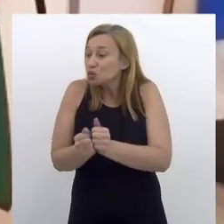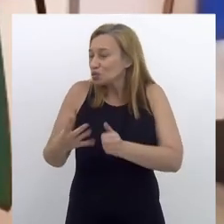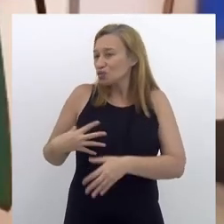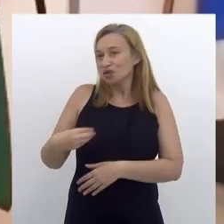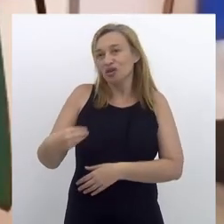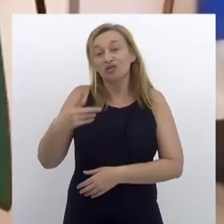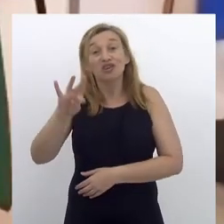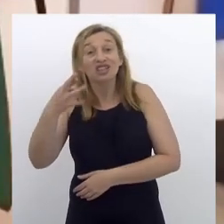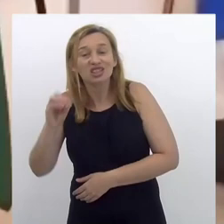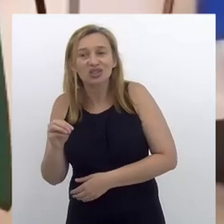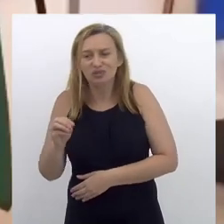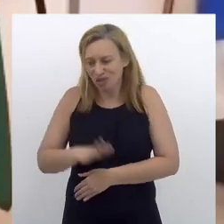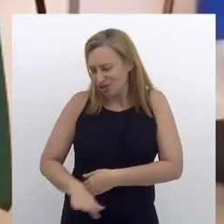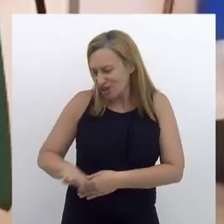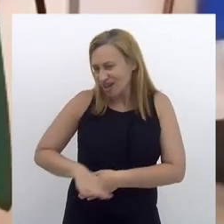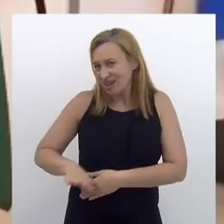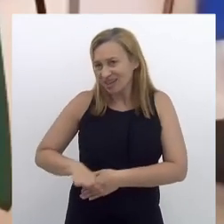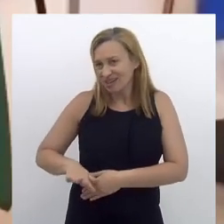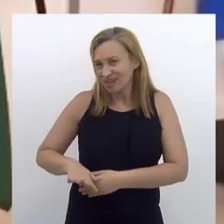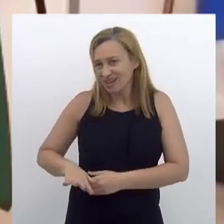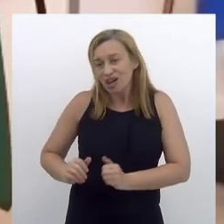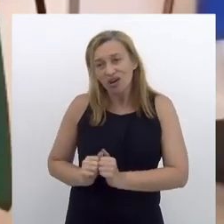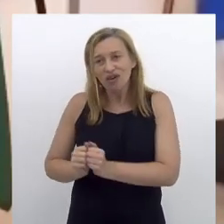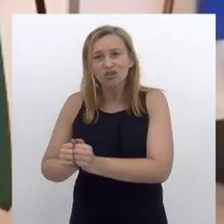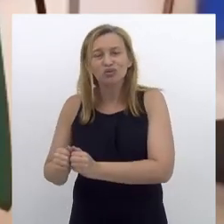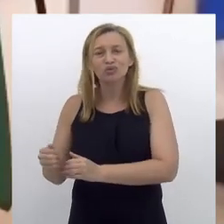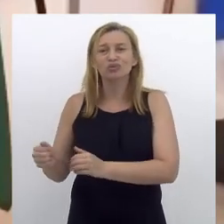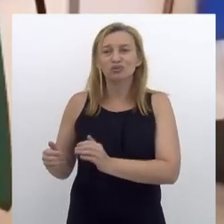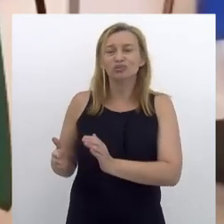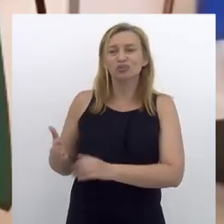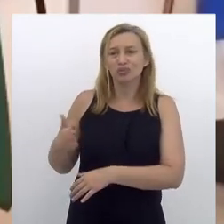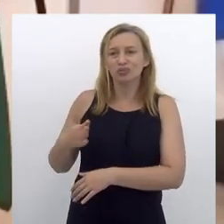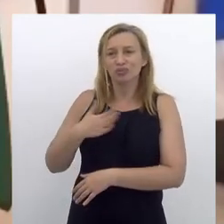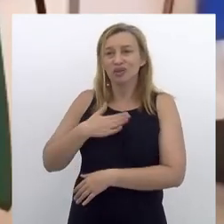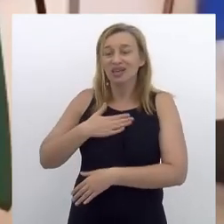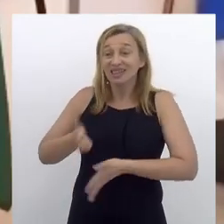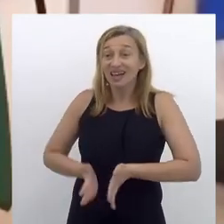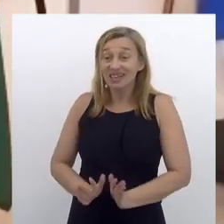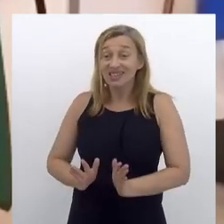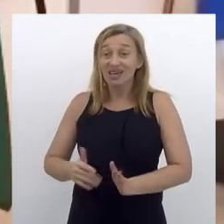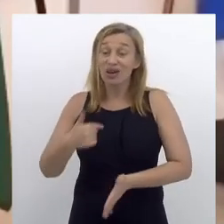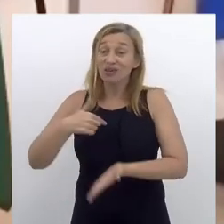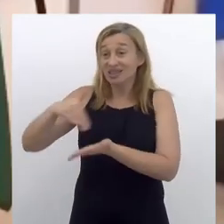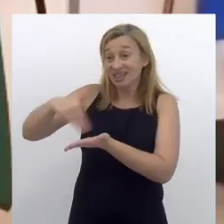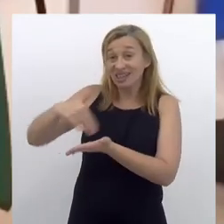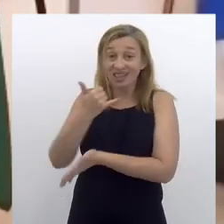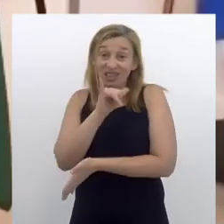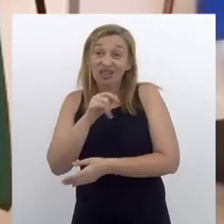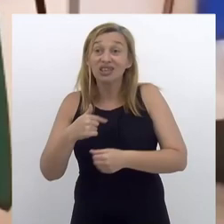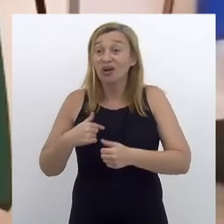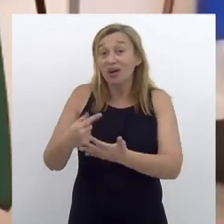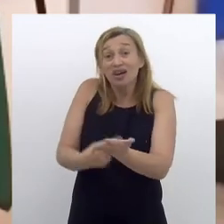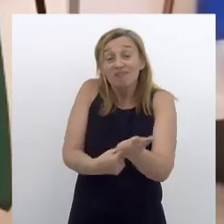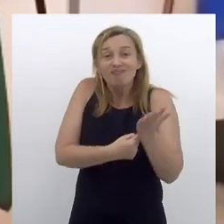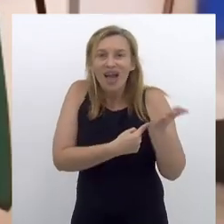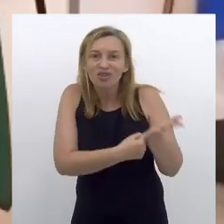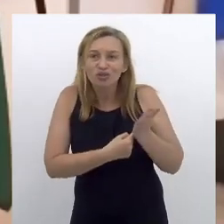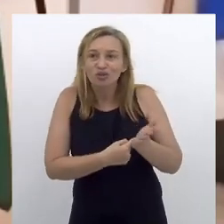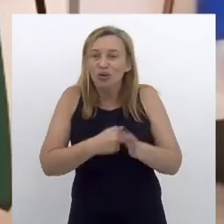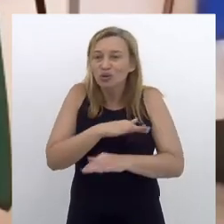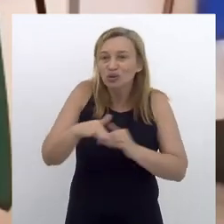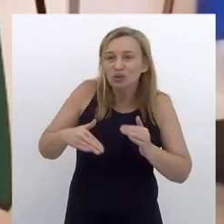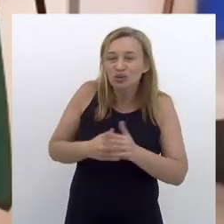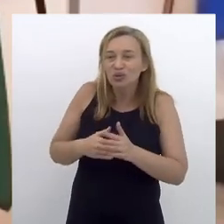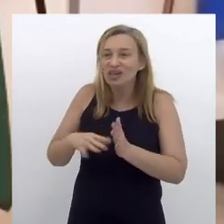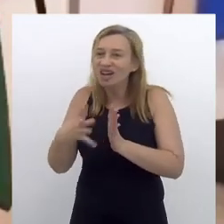meu filho, que sempre, desde pequenininho, vai na área de energia. Ele praticamente nasceu eu sendo secretário de energia. Então, ele me ajudou,